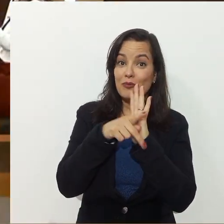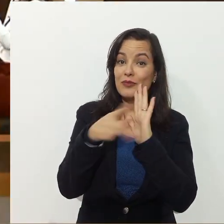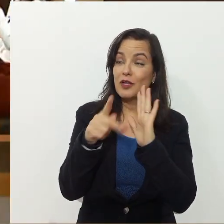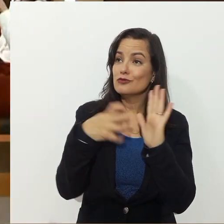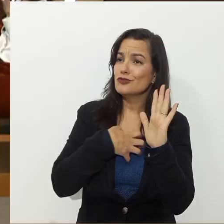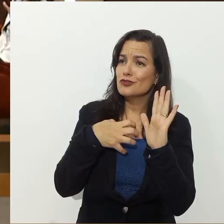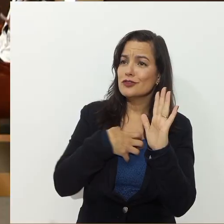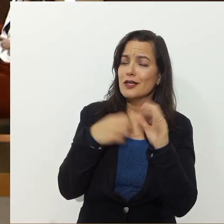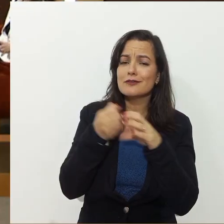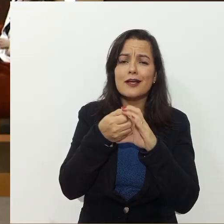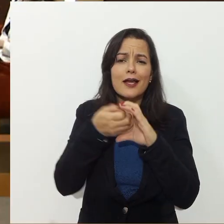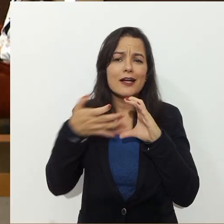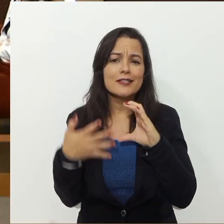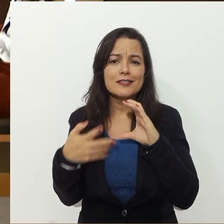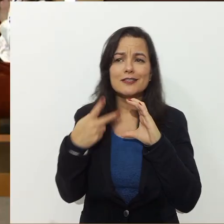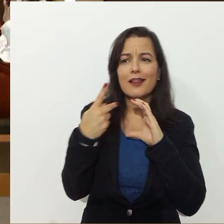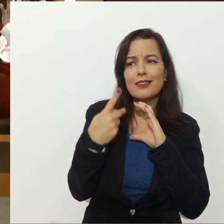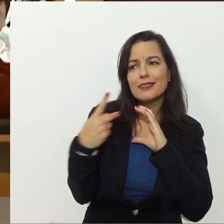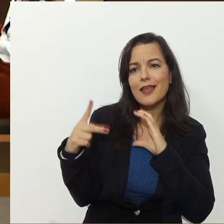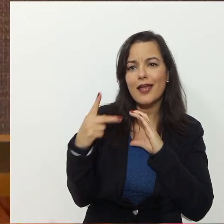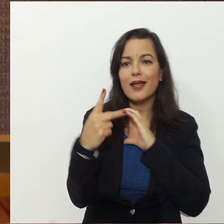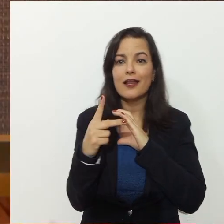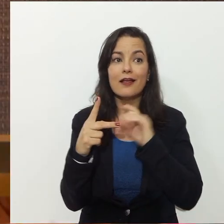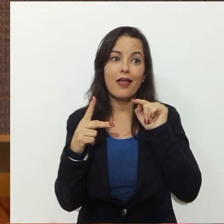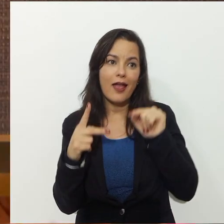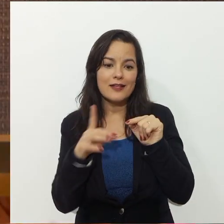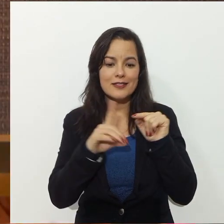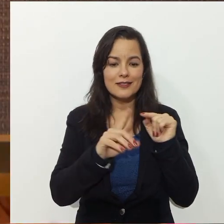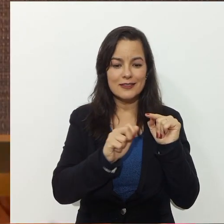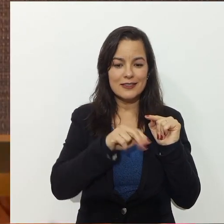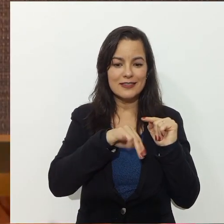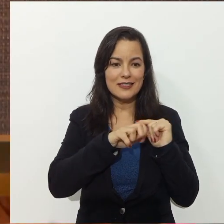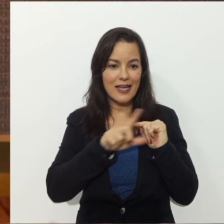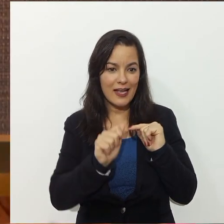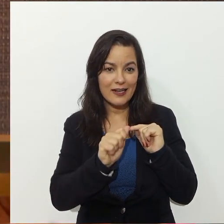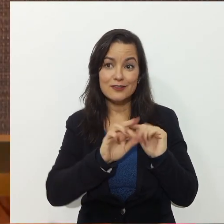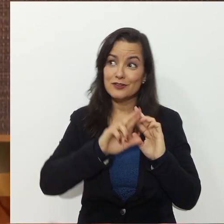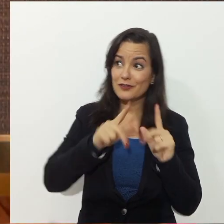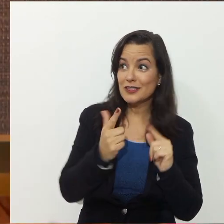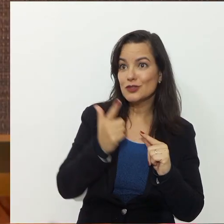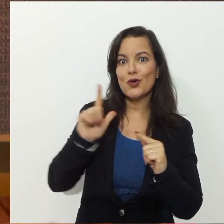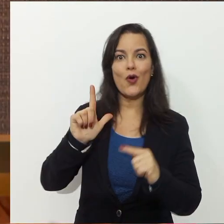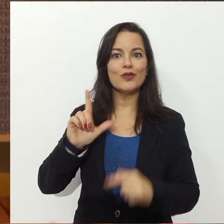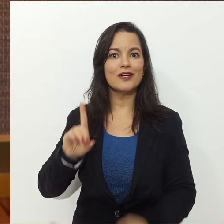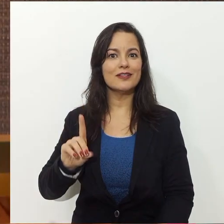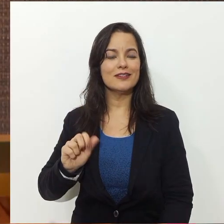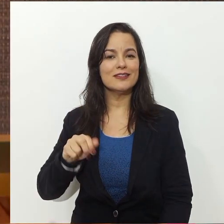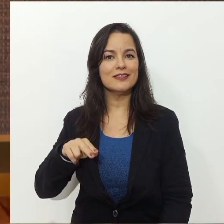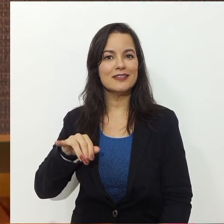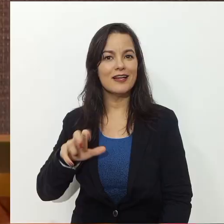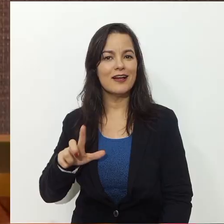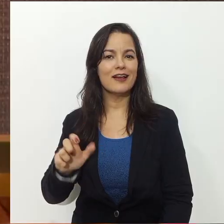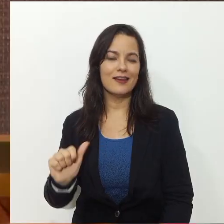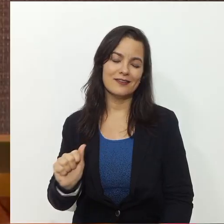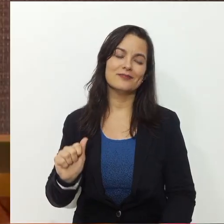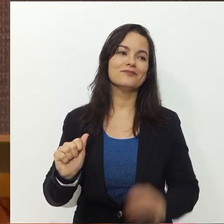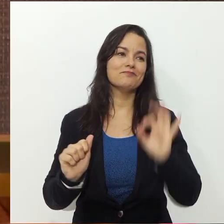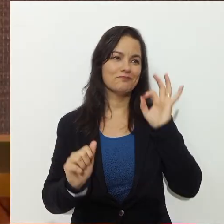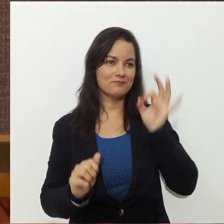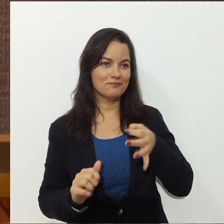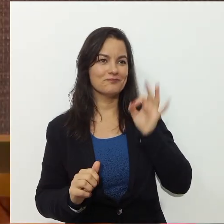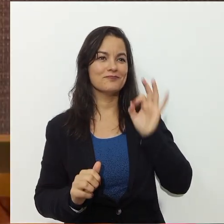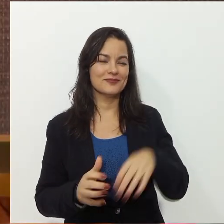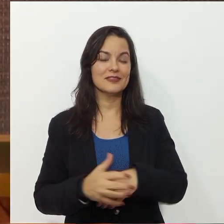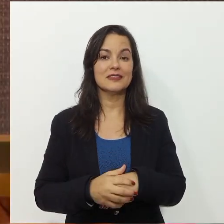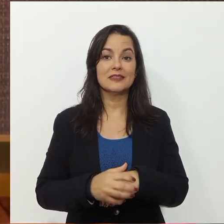que aquela Daniela é diferente de qualquer outra. Isso mesmo, é isso mesmo. E a partir do nome da criança, né, as